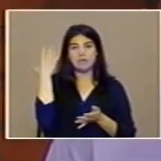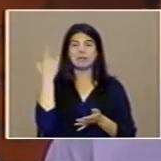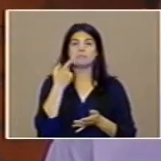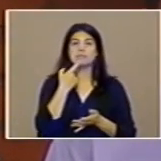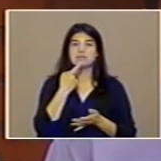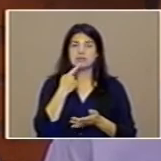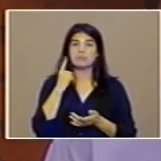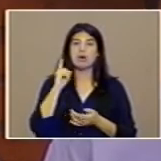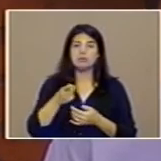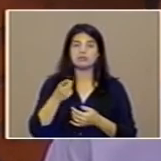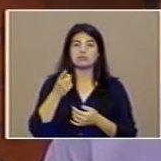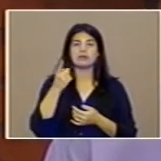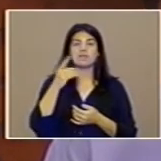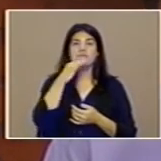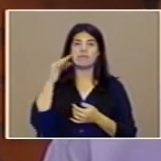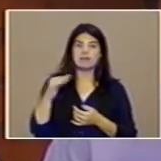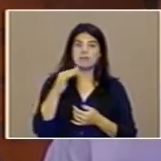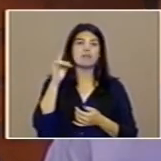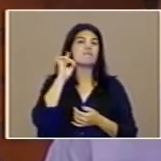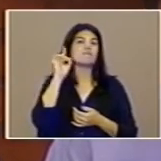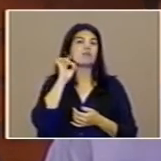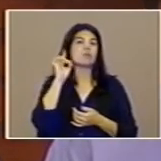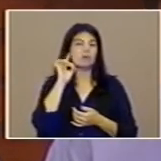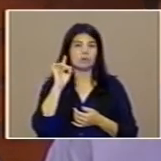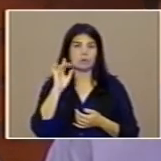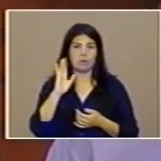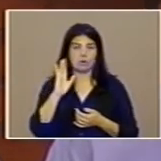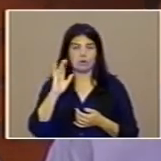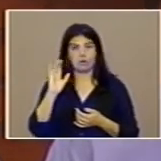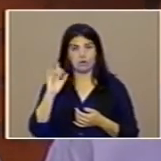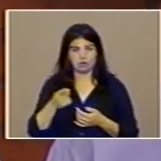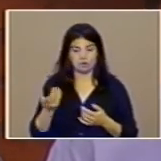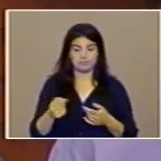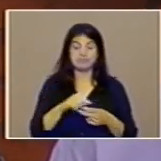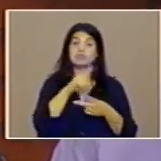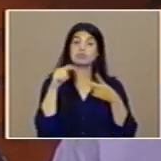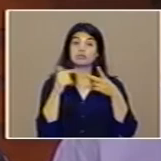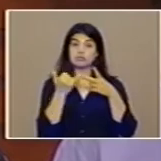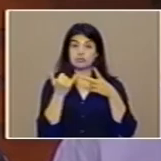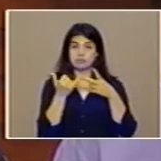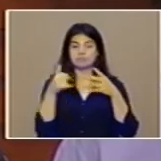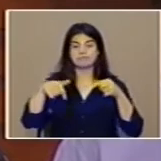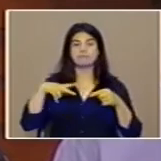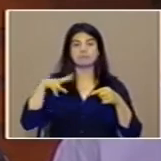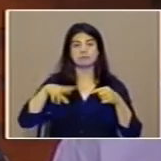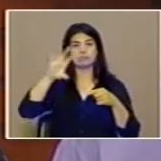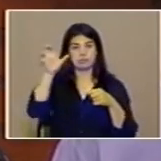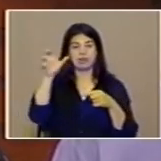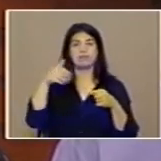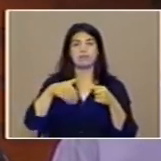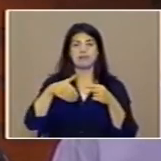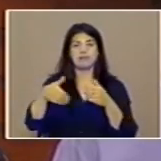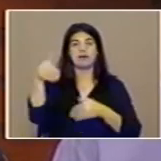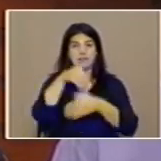humana a segunda consciente muito importante as eleições legislativas no nosso país os